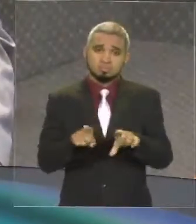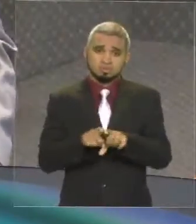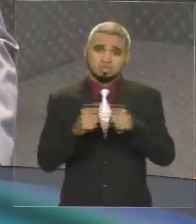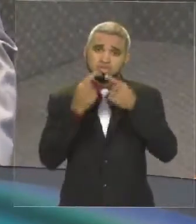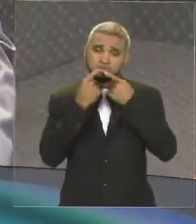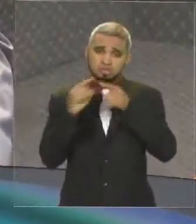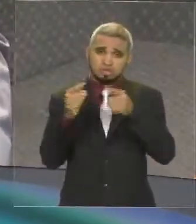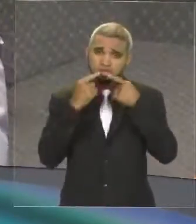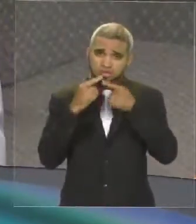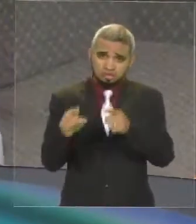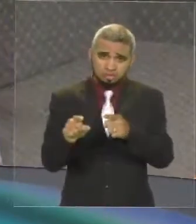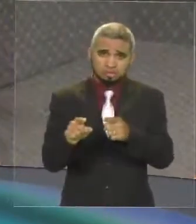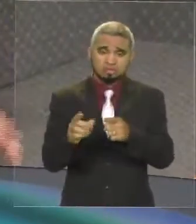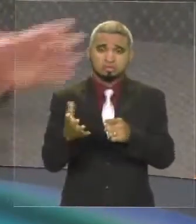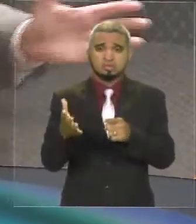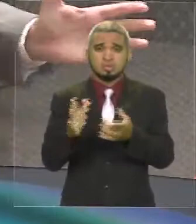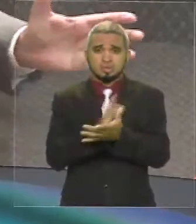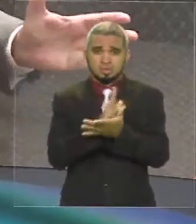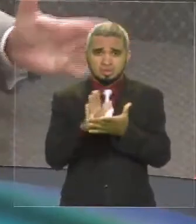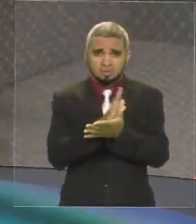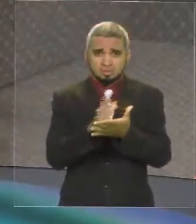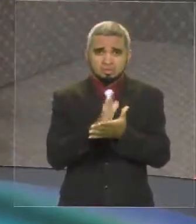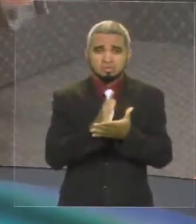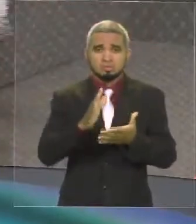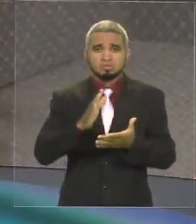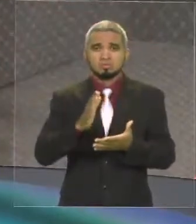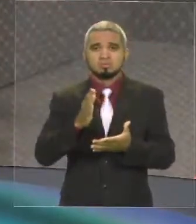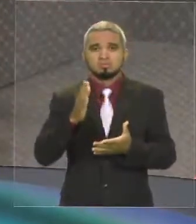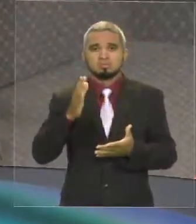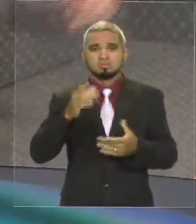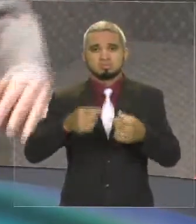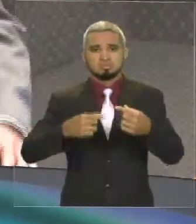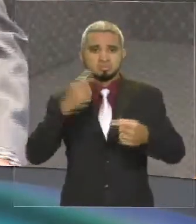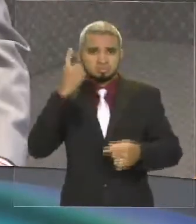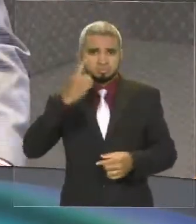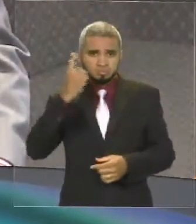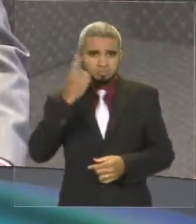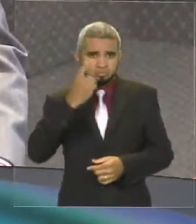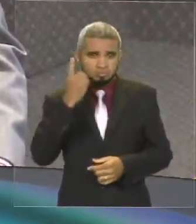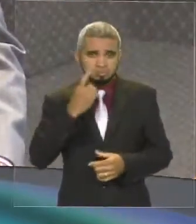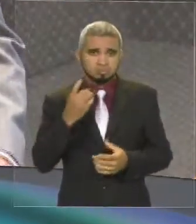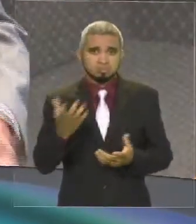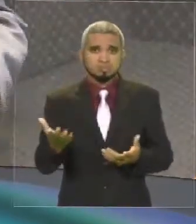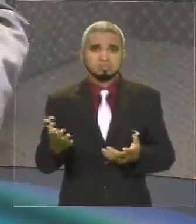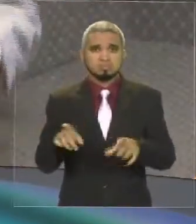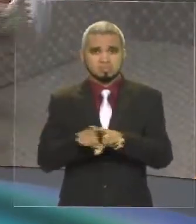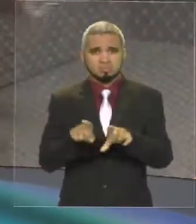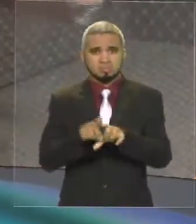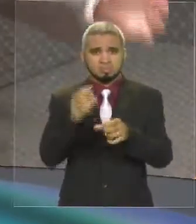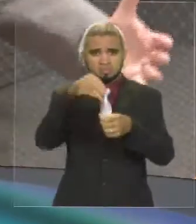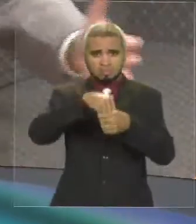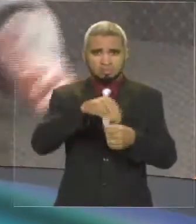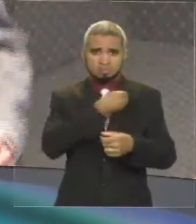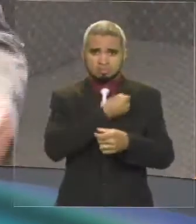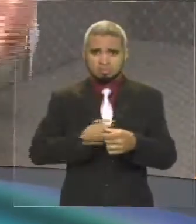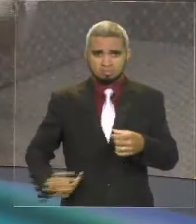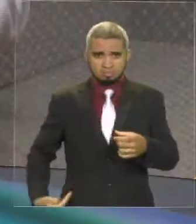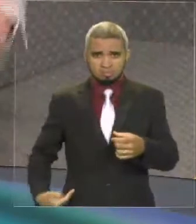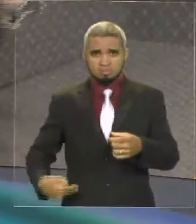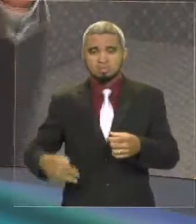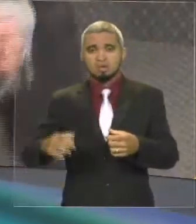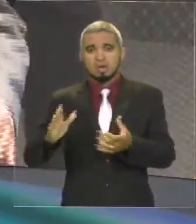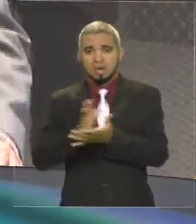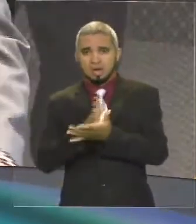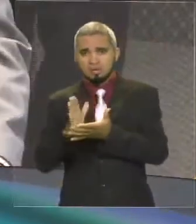a parlamentares e até membros do governo que têm feito muitas vezes esse pré-julgamento. O discurso apenas político. Eu acho que